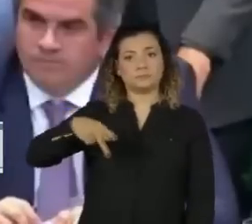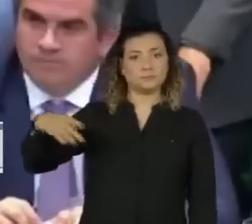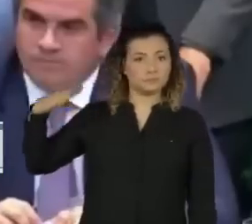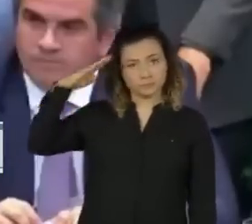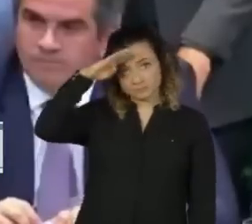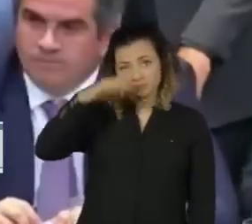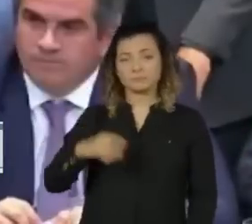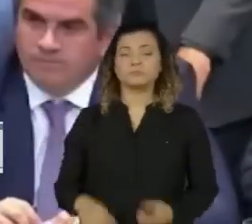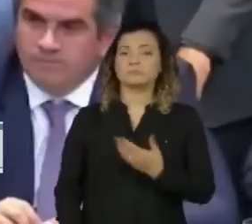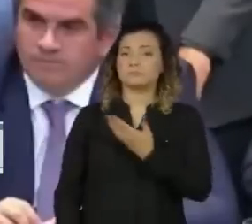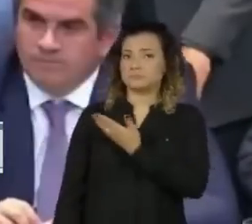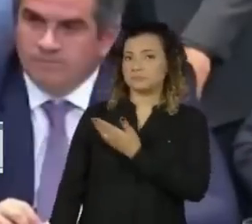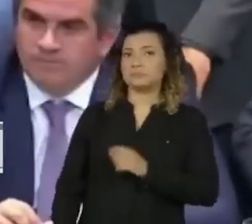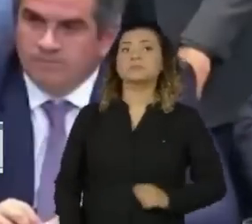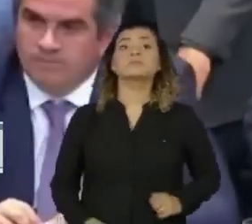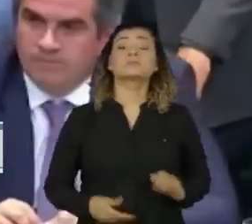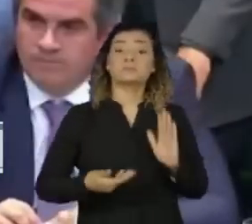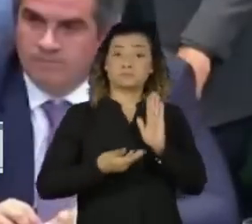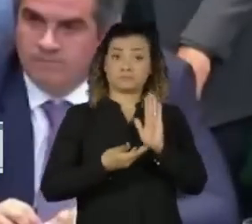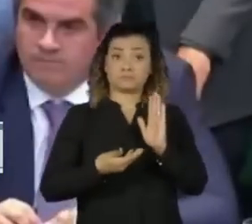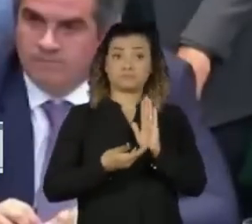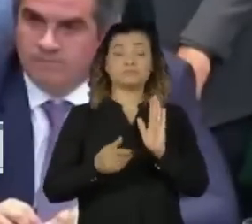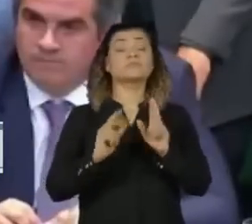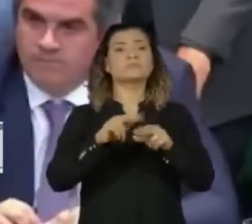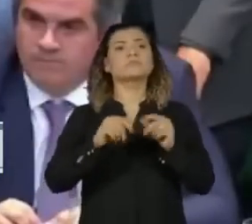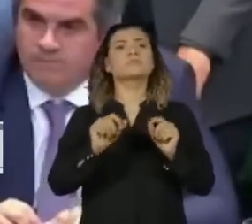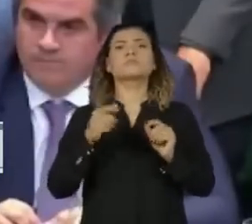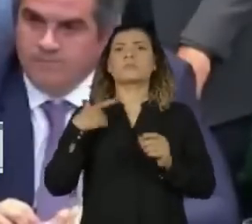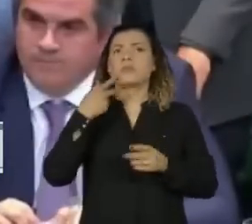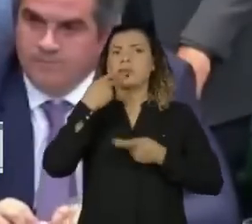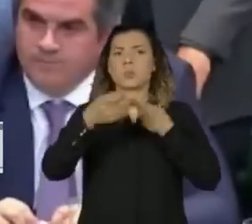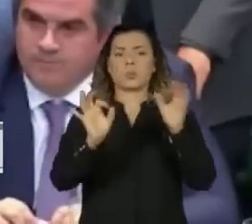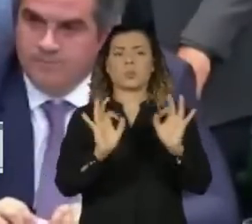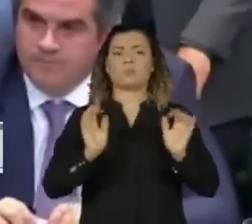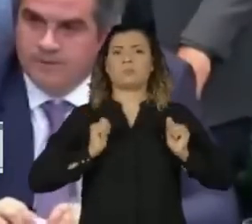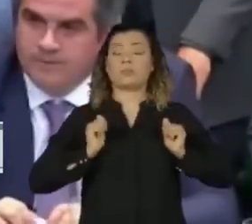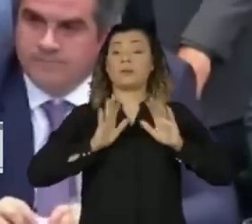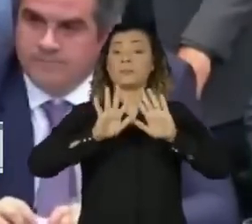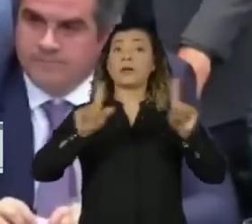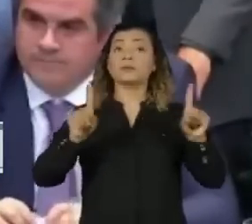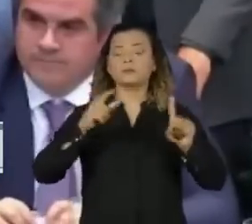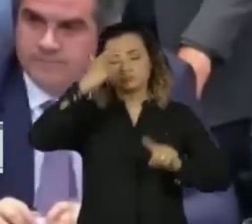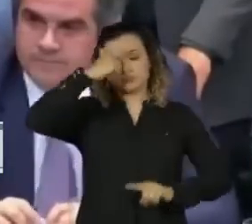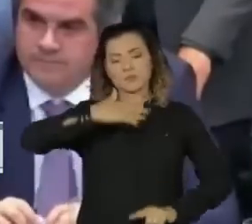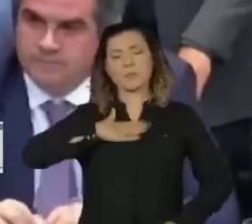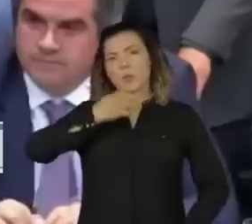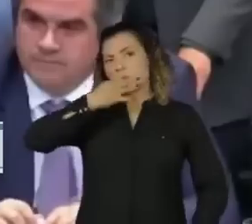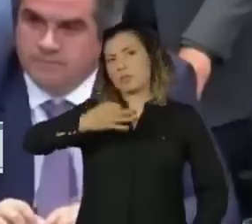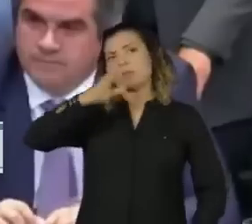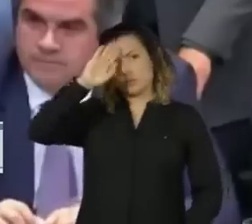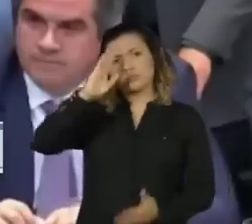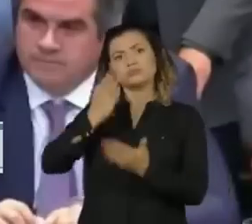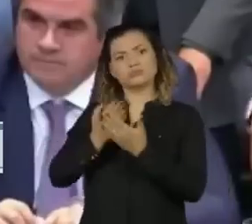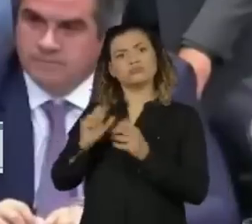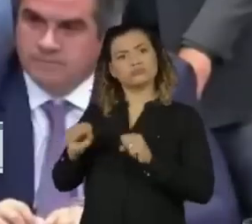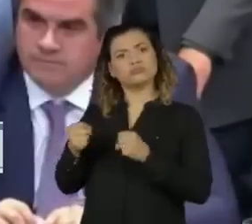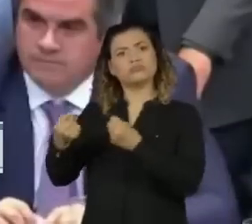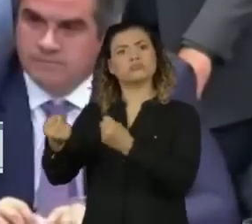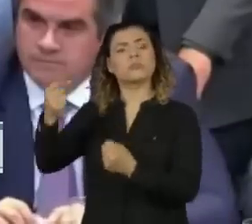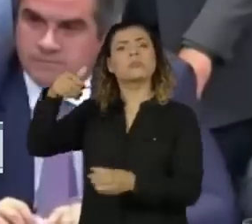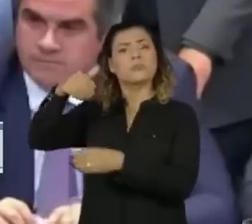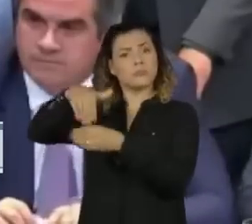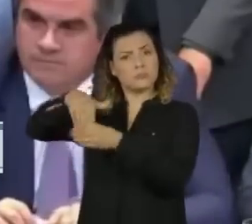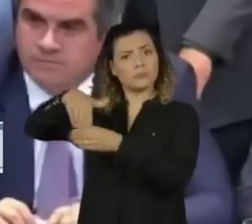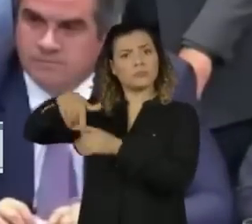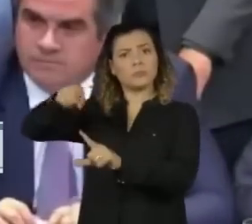foi na Câmara dos Deputados. Sem citar a reunião com os embaixadores, Lira disse que a posição dele sempre foi de defesa do sistema